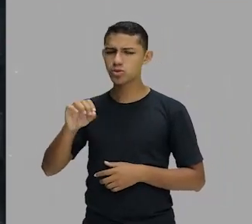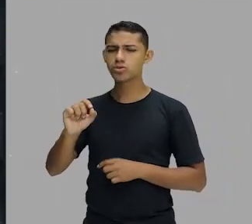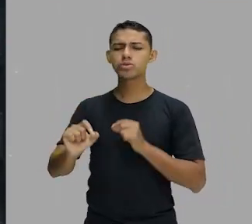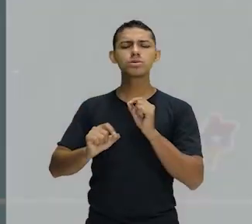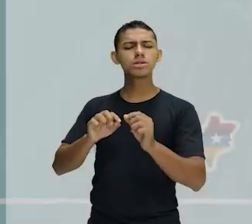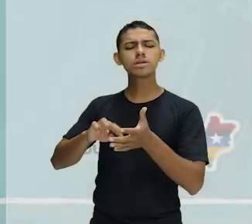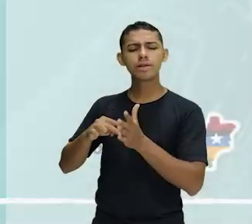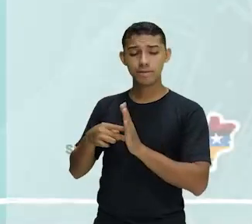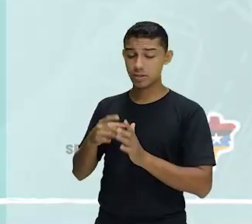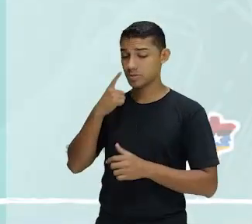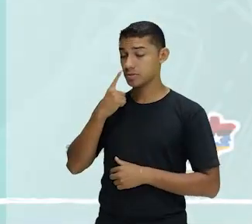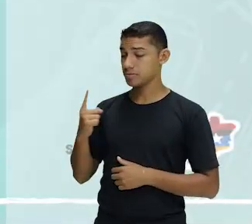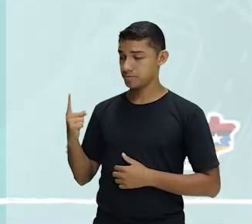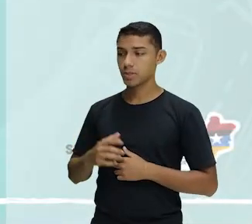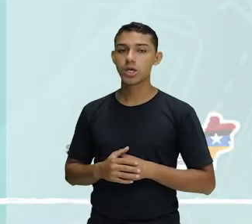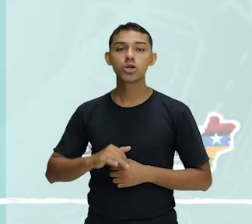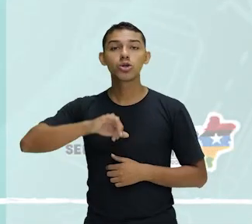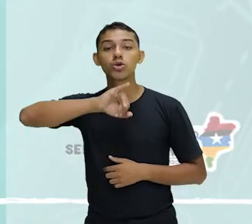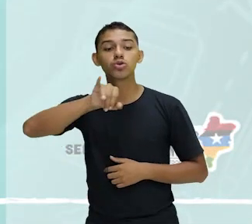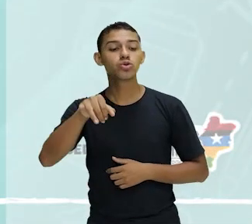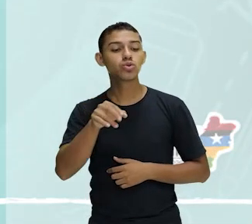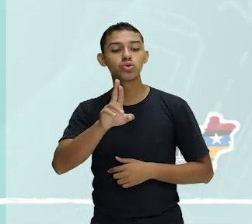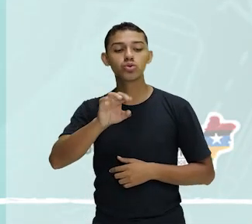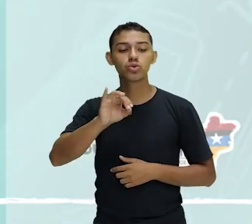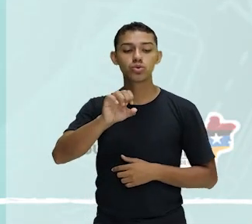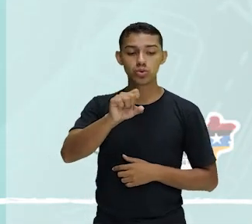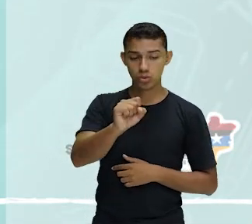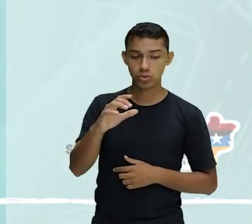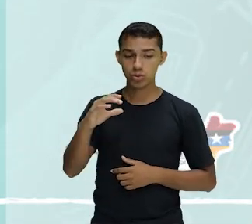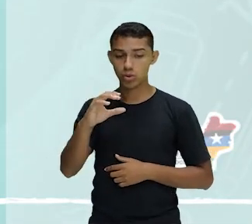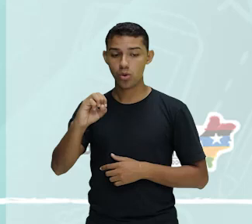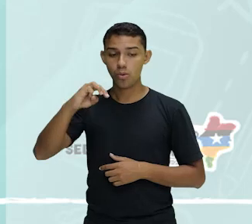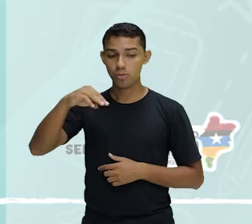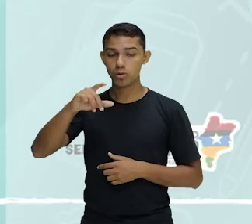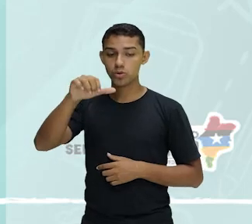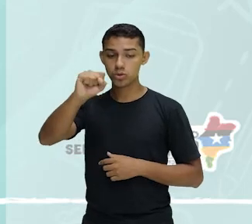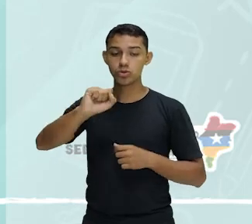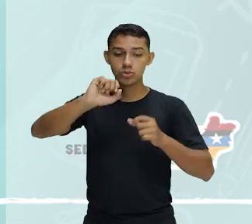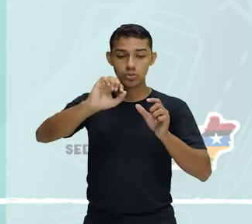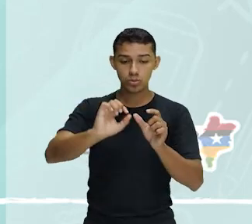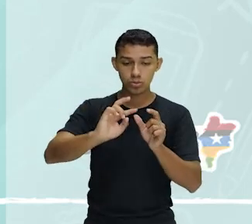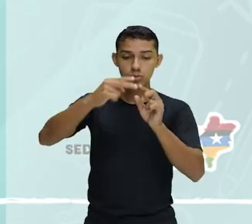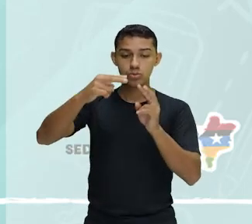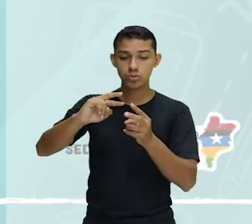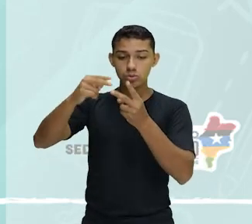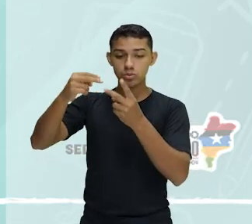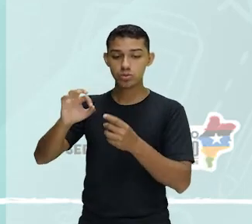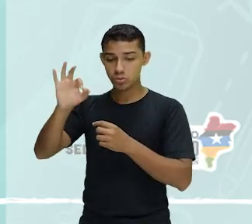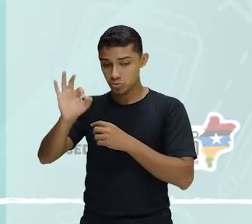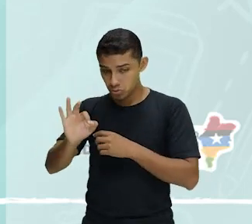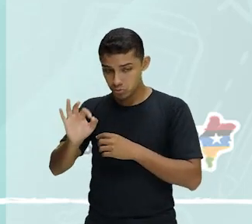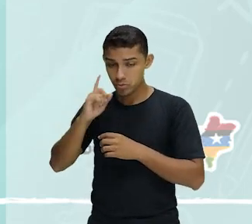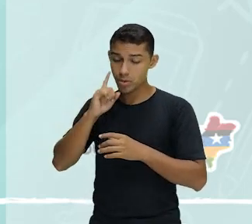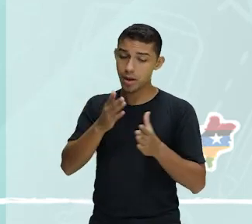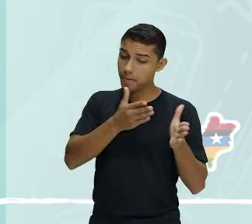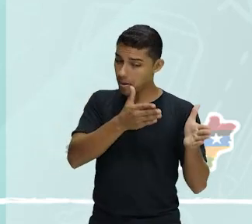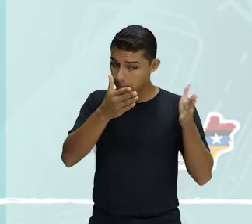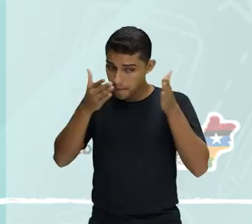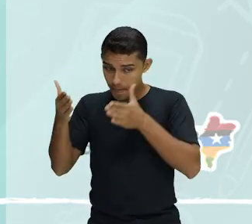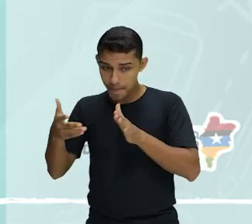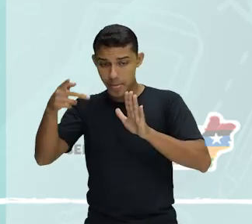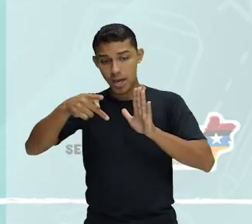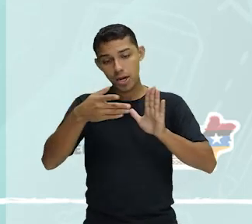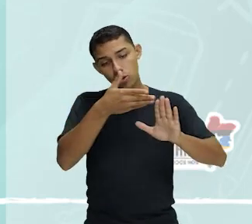Bom, gente, juros compostos, ou também chamado de juros sobre juros, são aqueles nos quais, após certo período, ou após